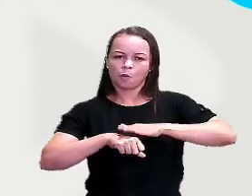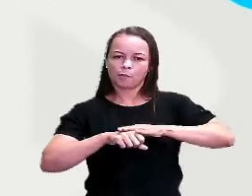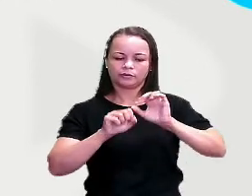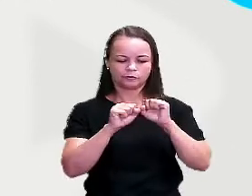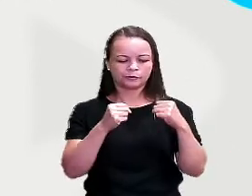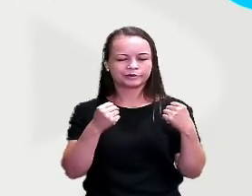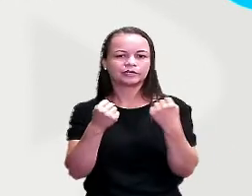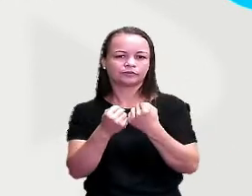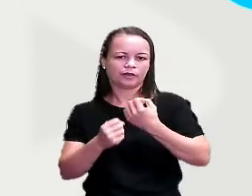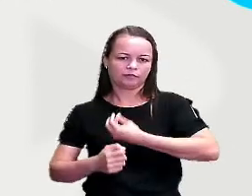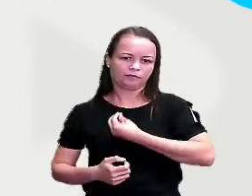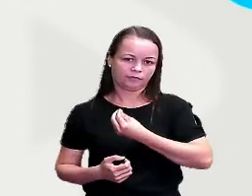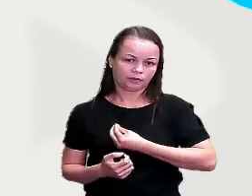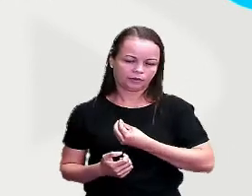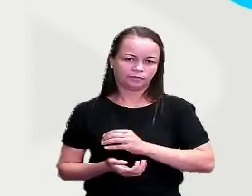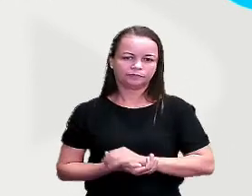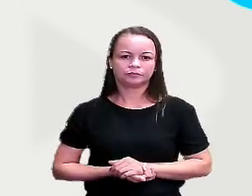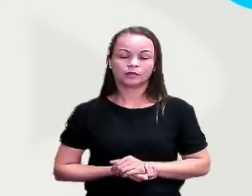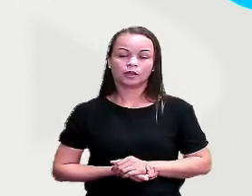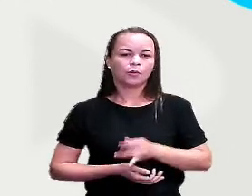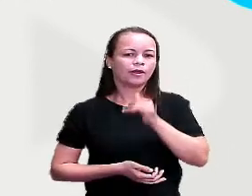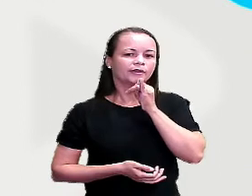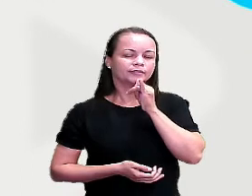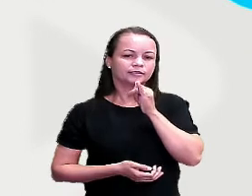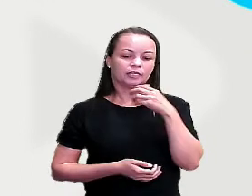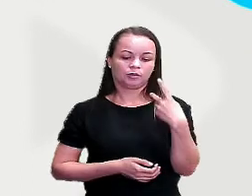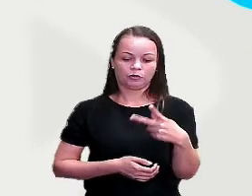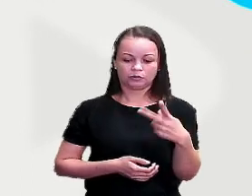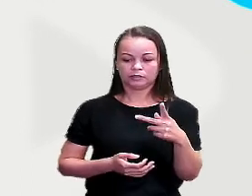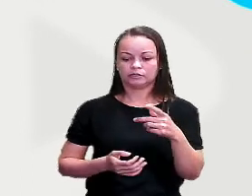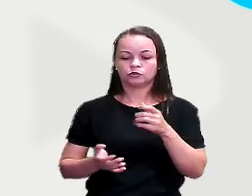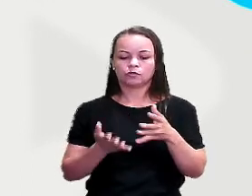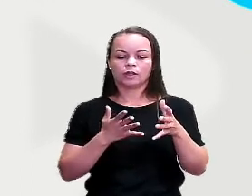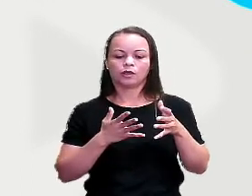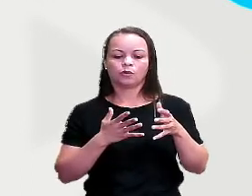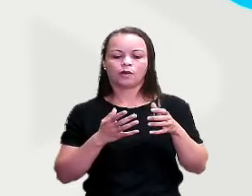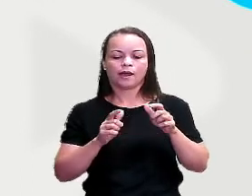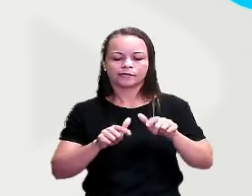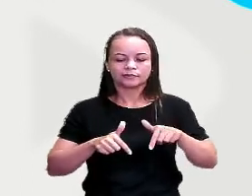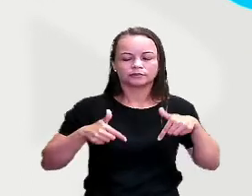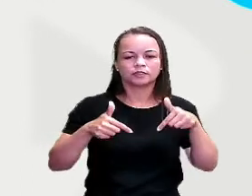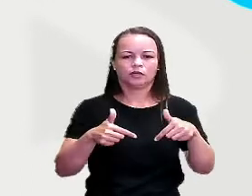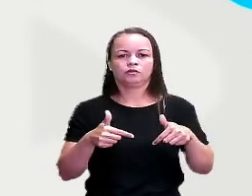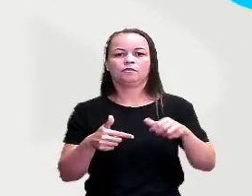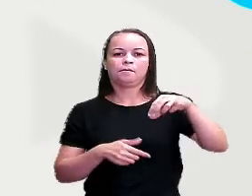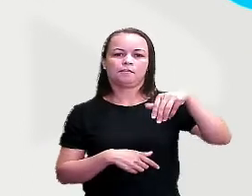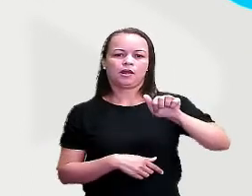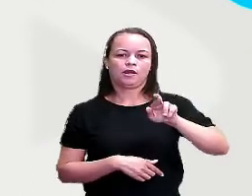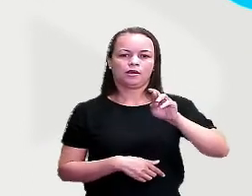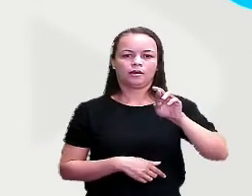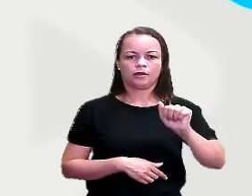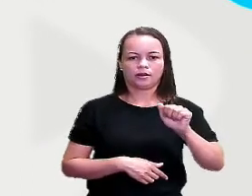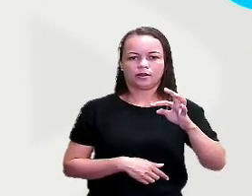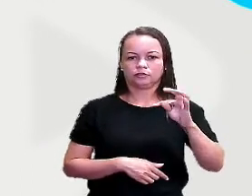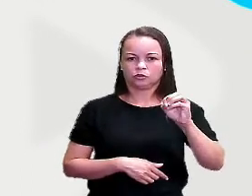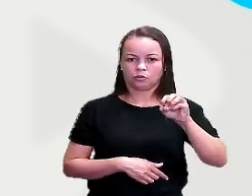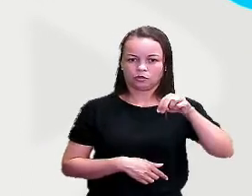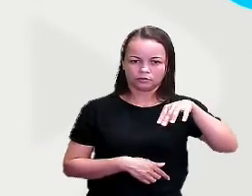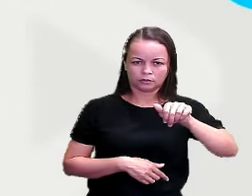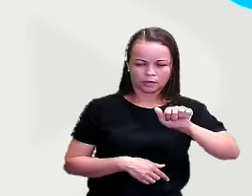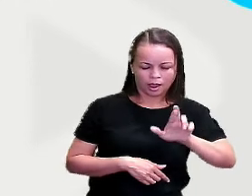vive. Um exemplo disso é a adoção do termo maratonar, quando os telespectadores podem assistir